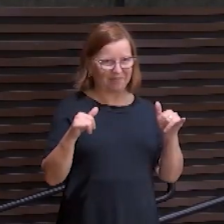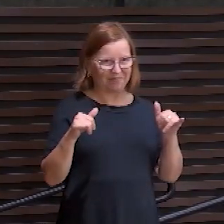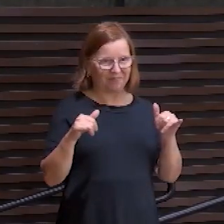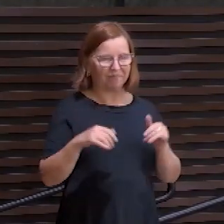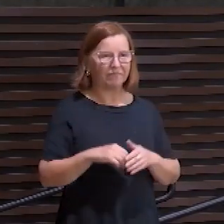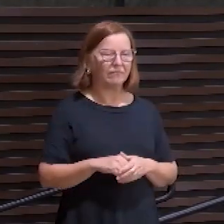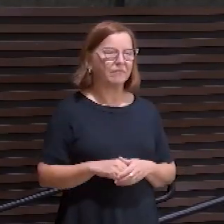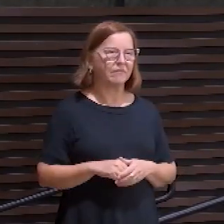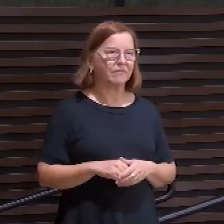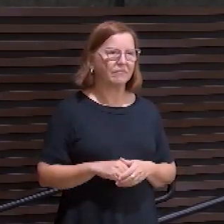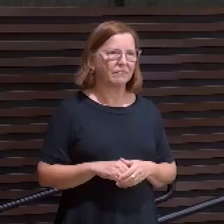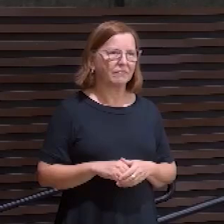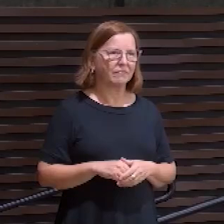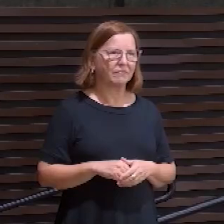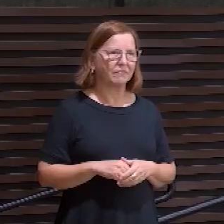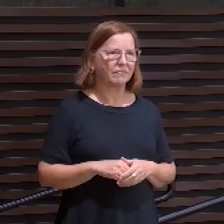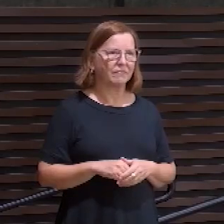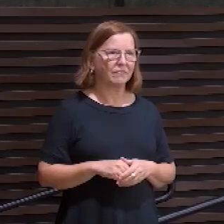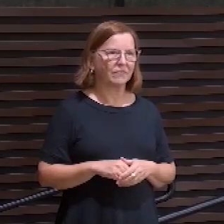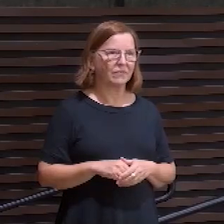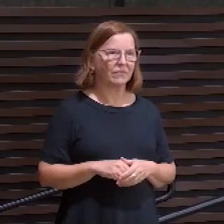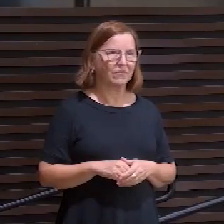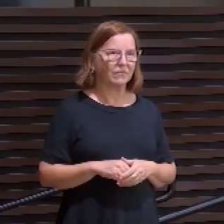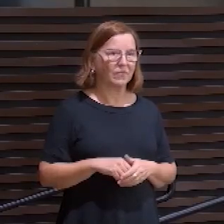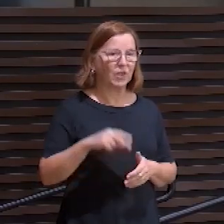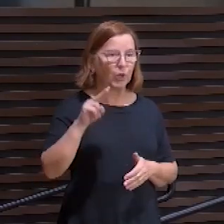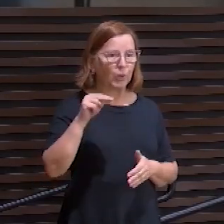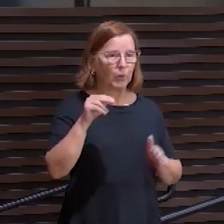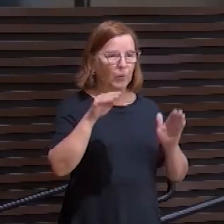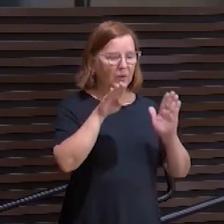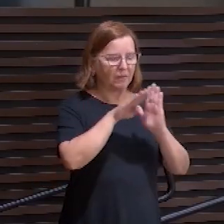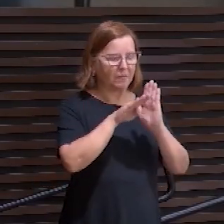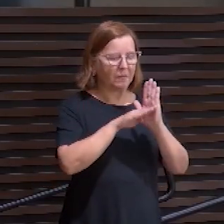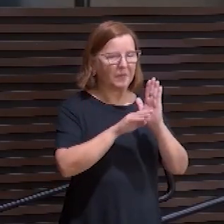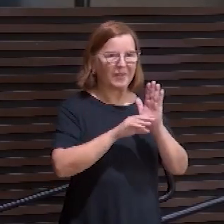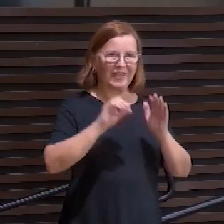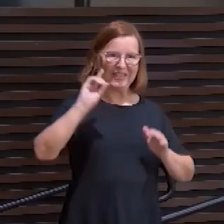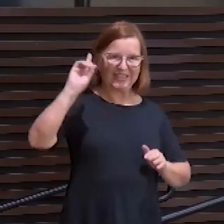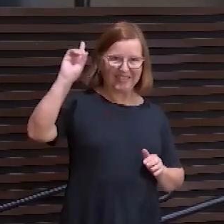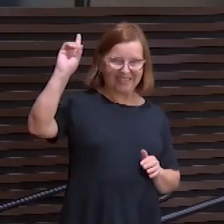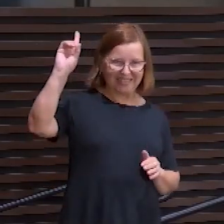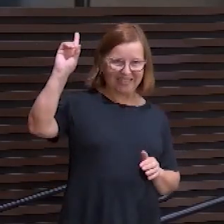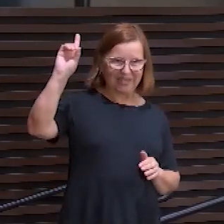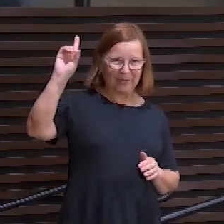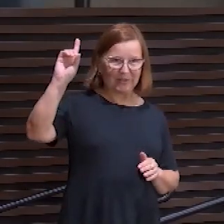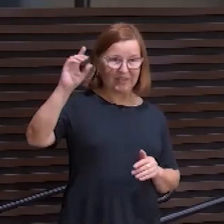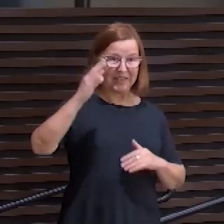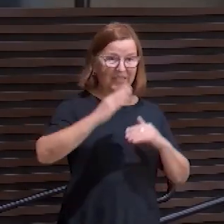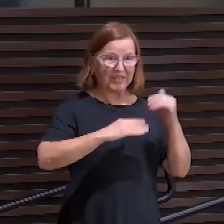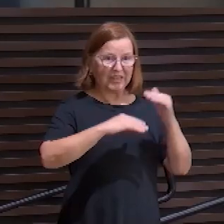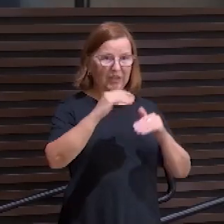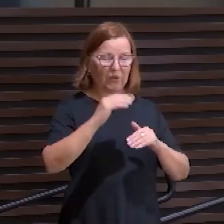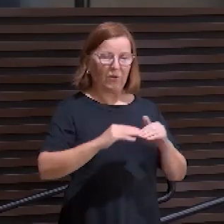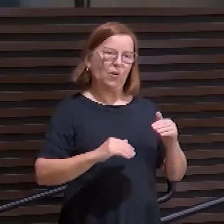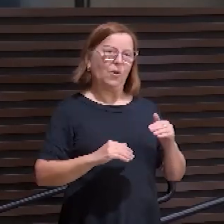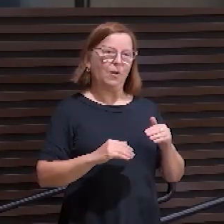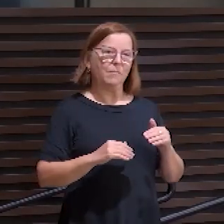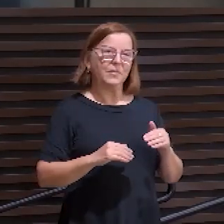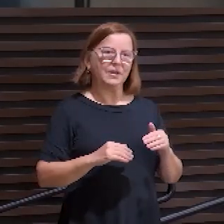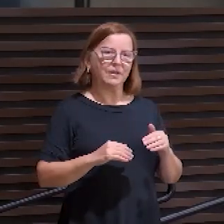Nunca foi da intenção de Deus que esta obra do discipulado fosse limitada a